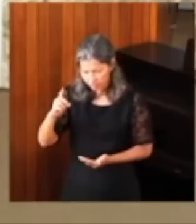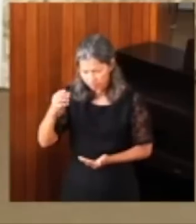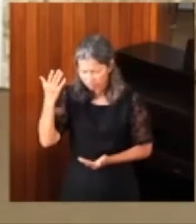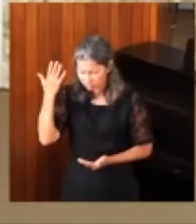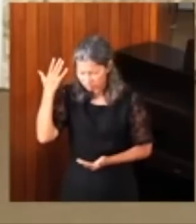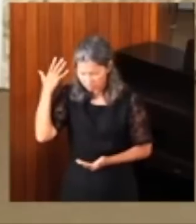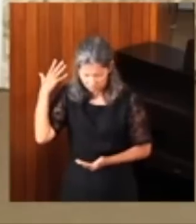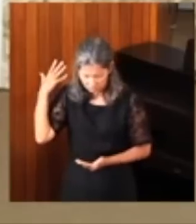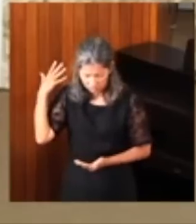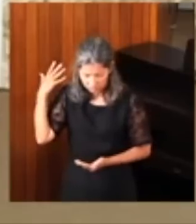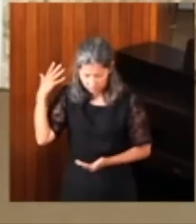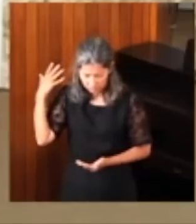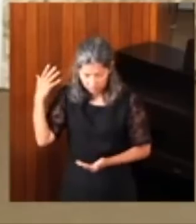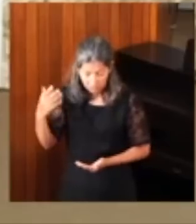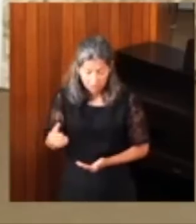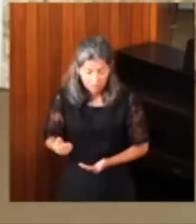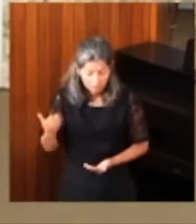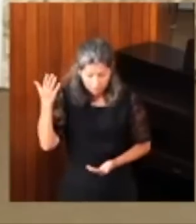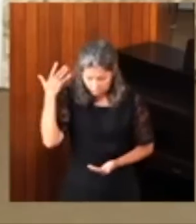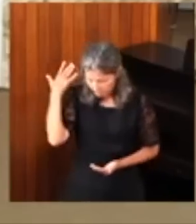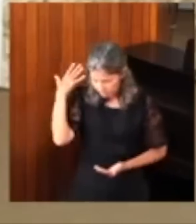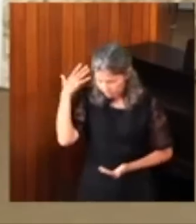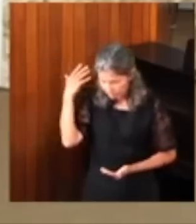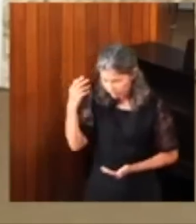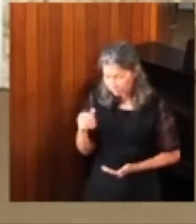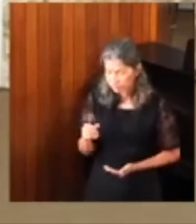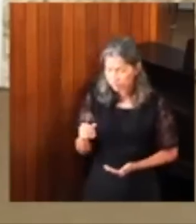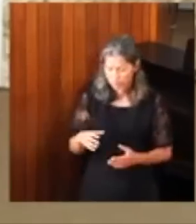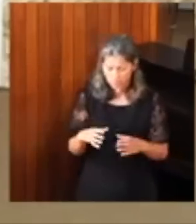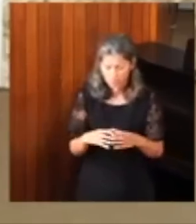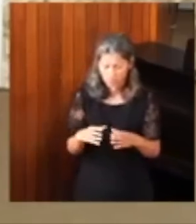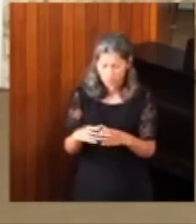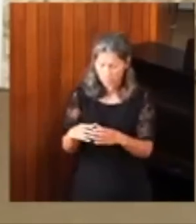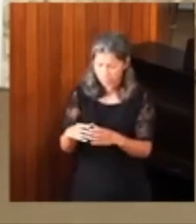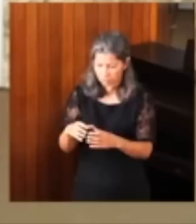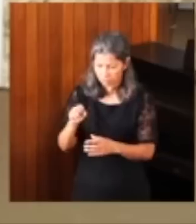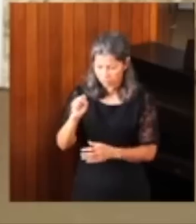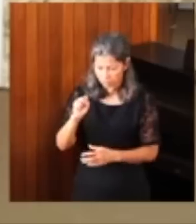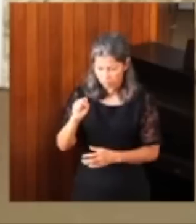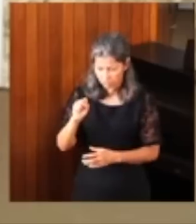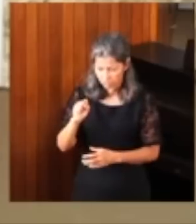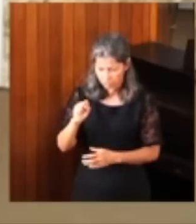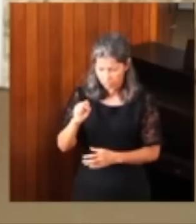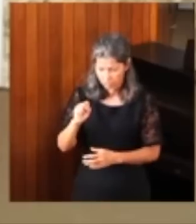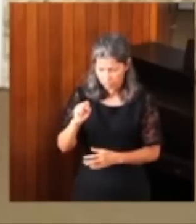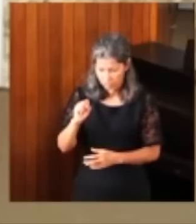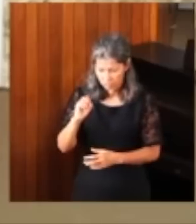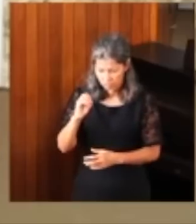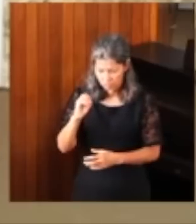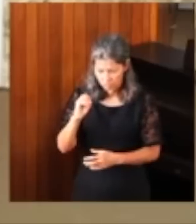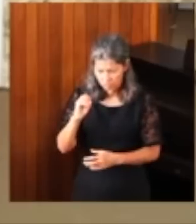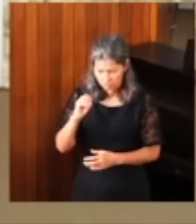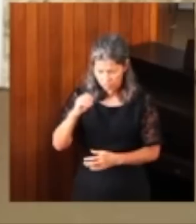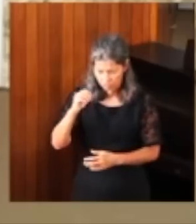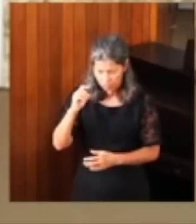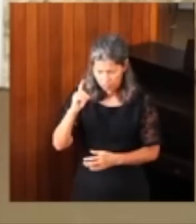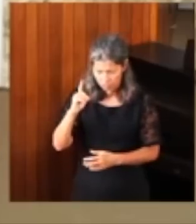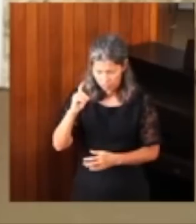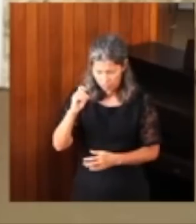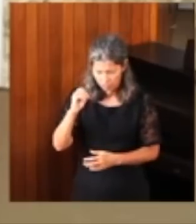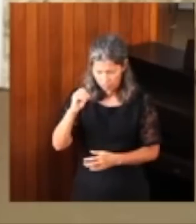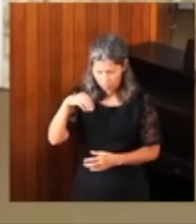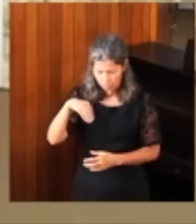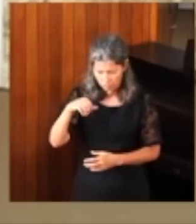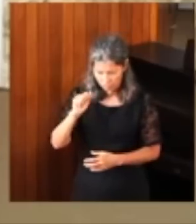perversão. Para vocês terem uma ideia, o casamento foi tratado como um contrato provisório nesse momento da história ali da Revolução Francesa. A